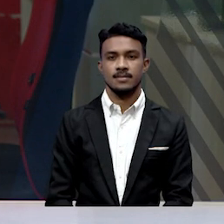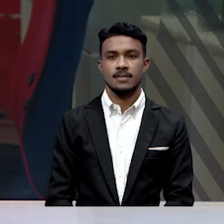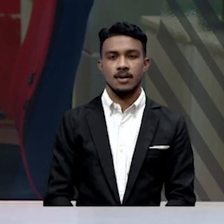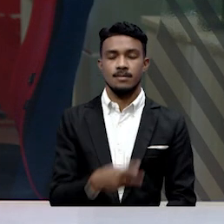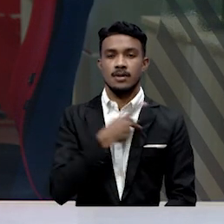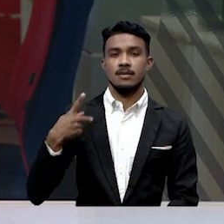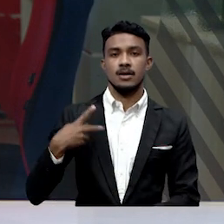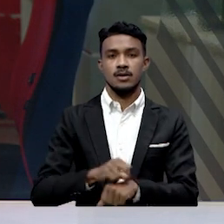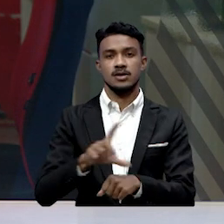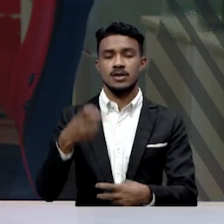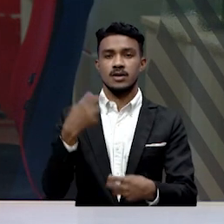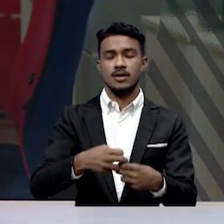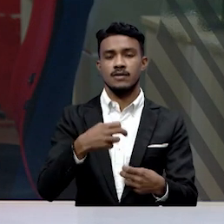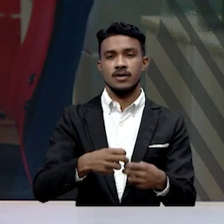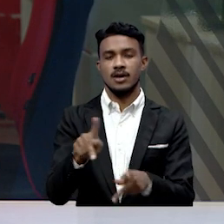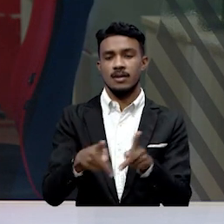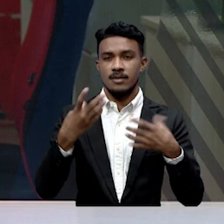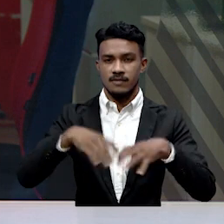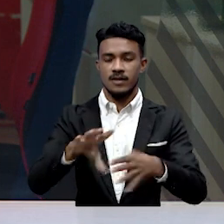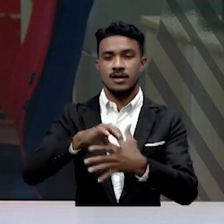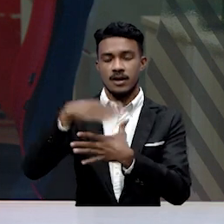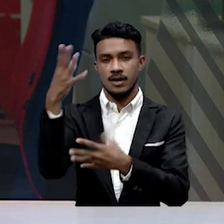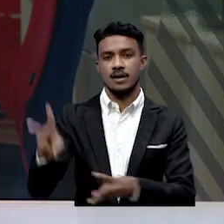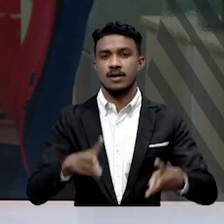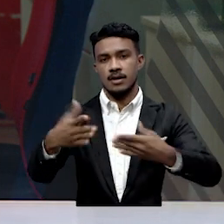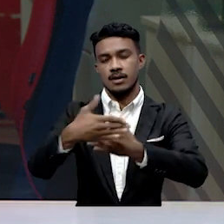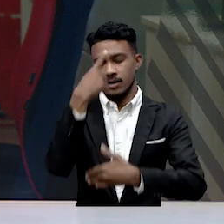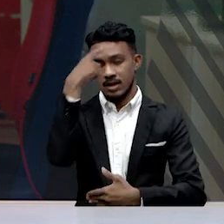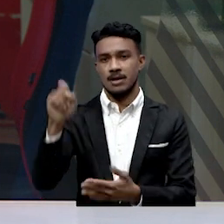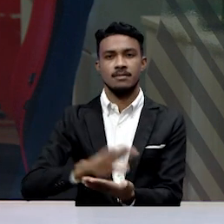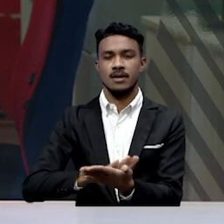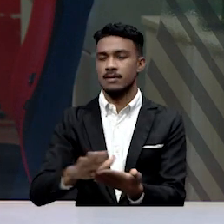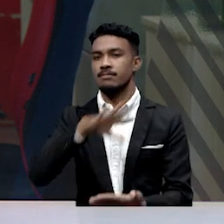Parlemento Nasional preocupou negociante nang e dalang nining tambala isheni.